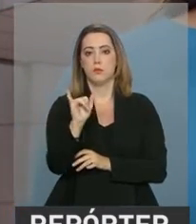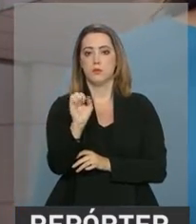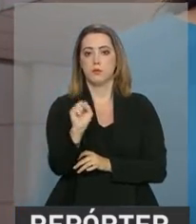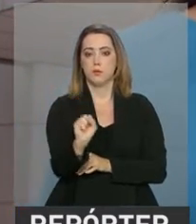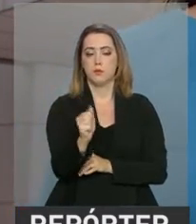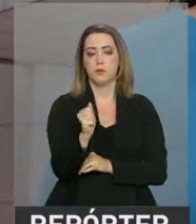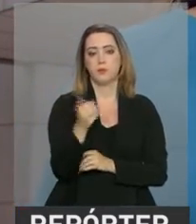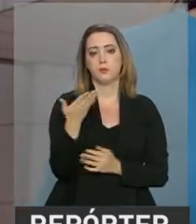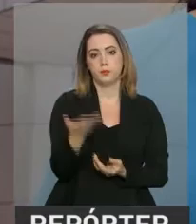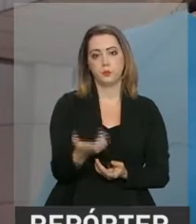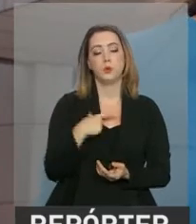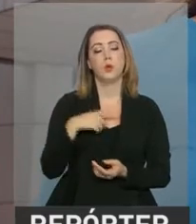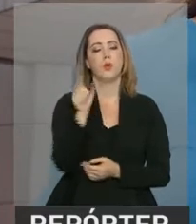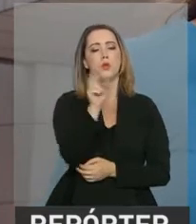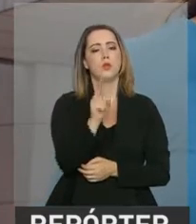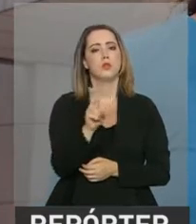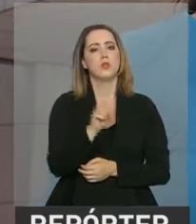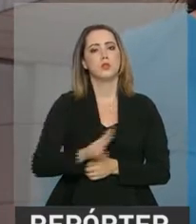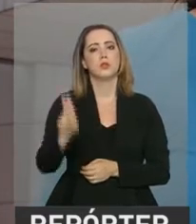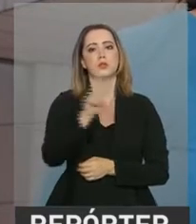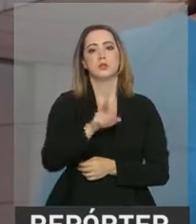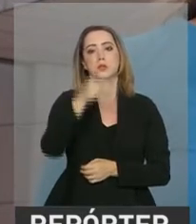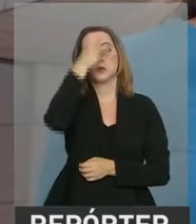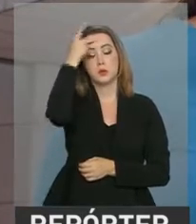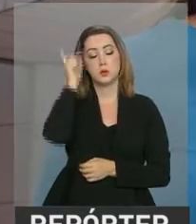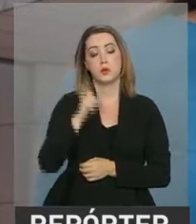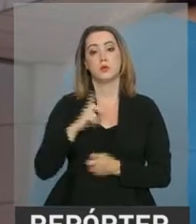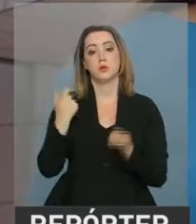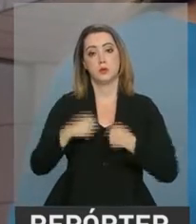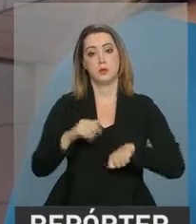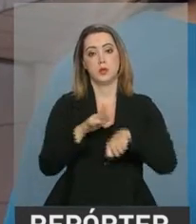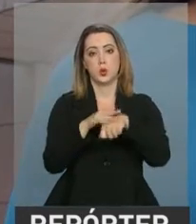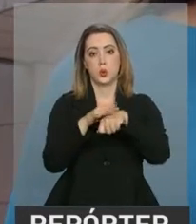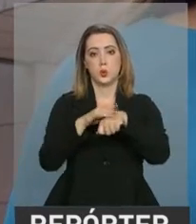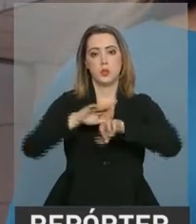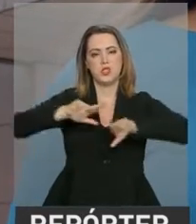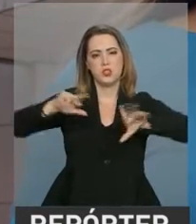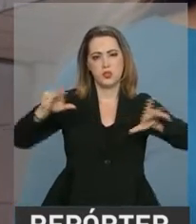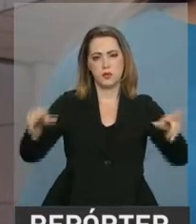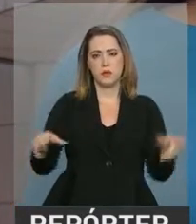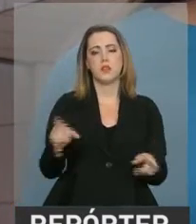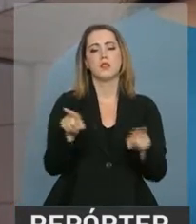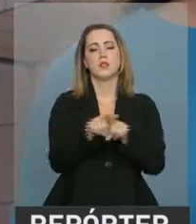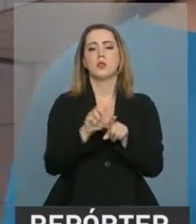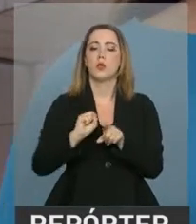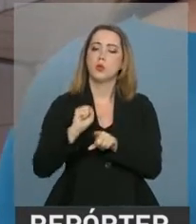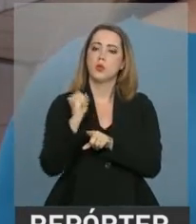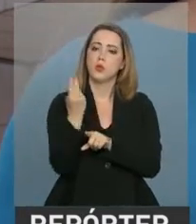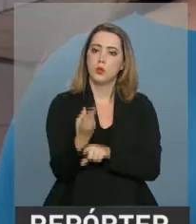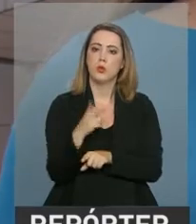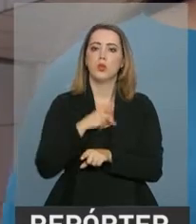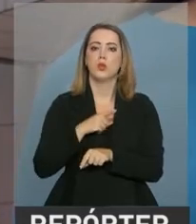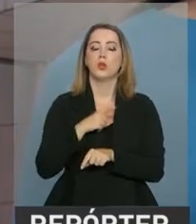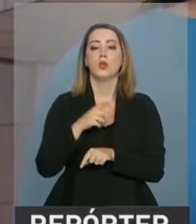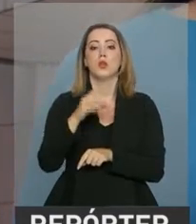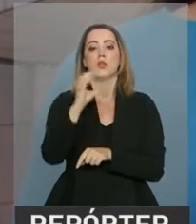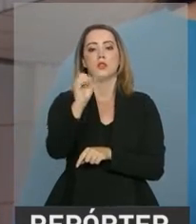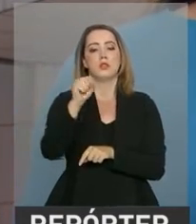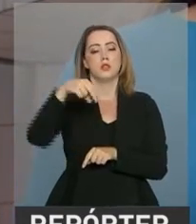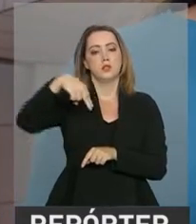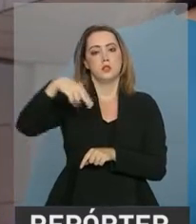usados no tratamento de pessoas com esclerose múltipla ou que apresentam crises repetidas de convulsão